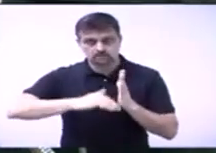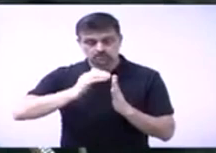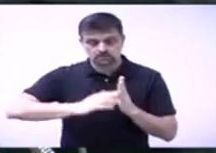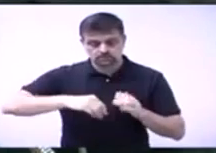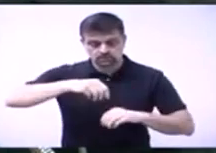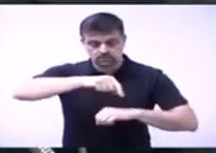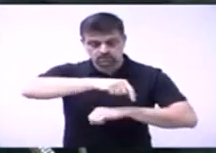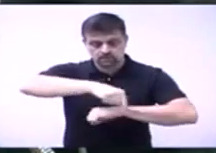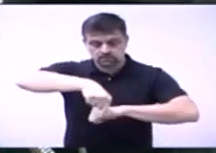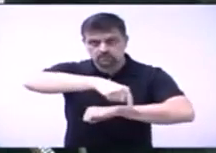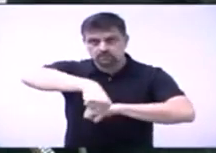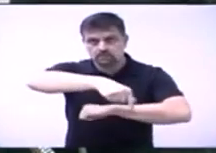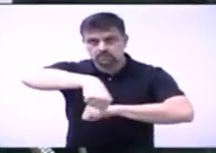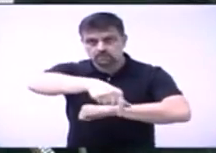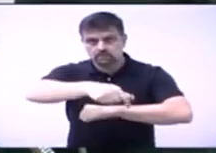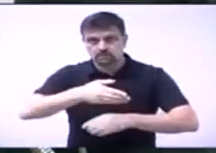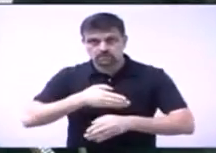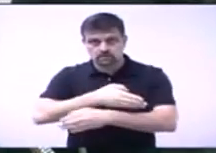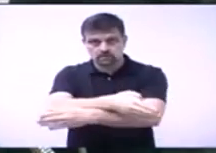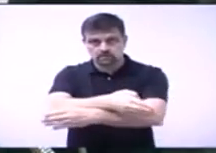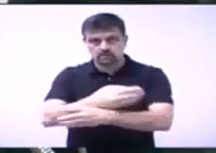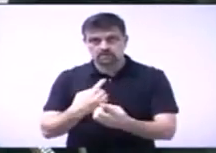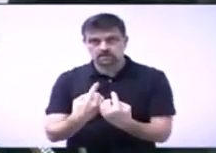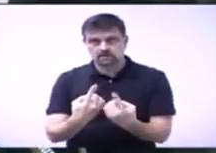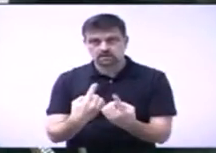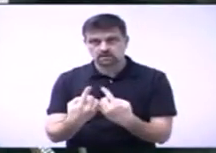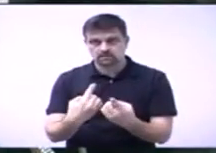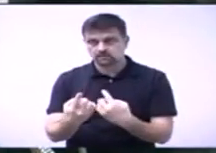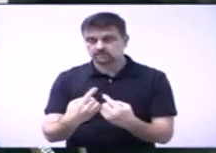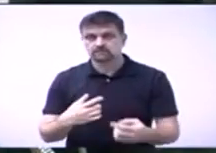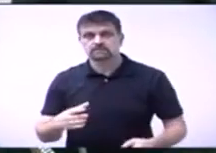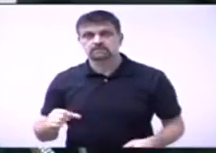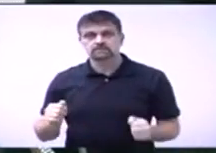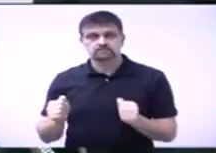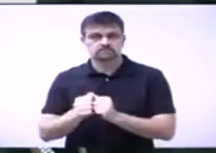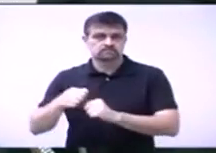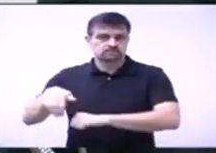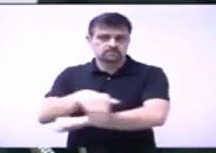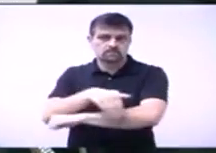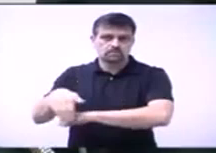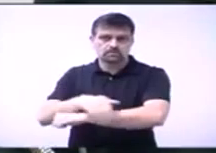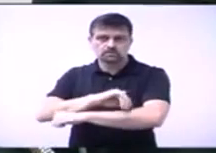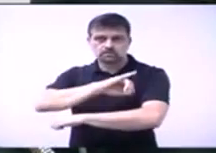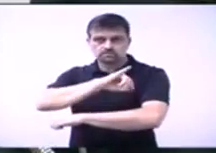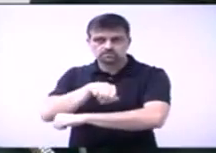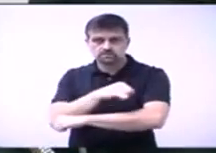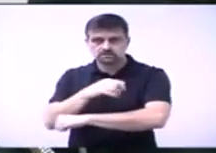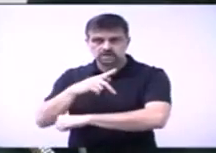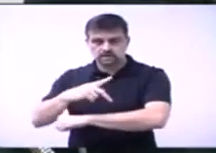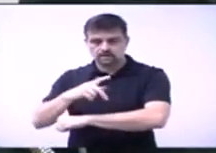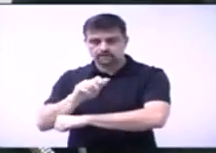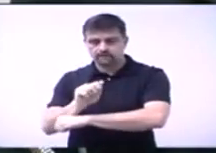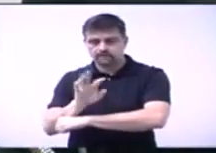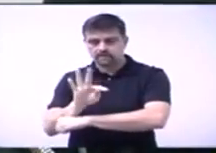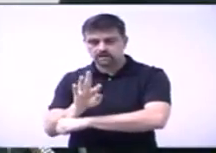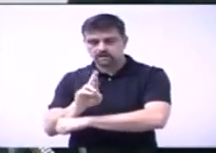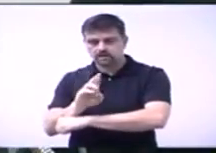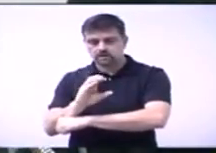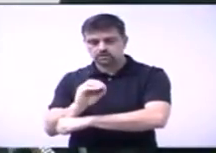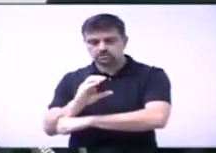de pedestre no cruzamento da avenida João Vieira com a rua José do Patrocínio, no João Aranha.